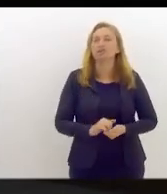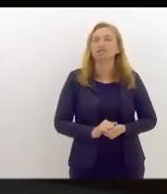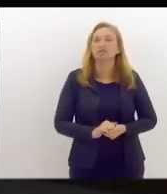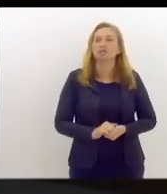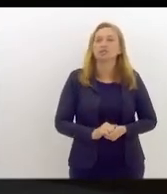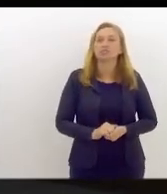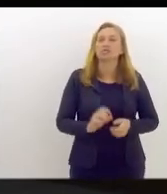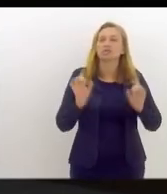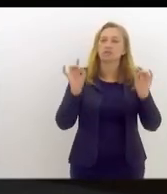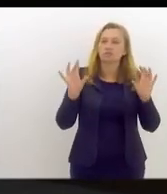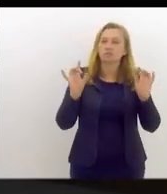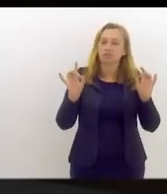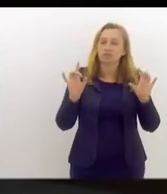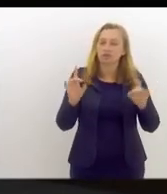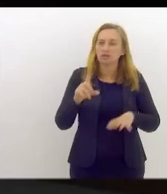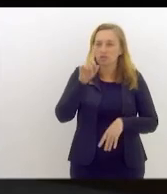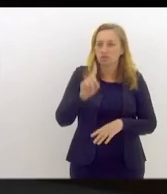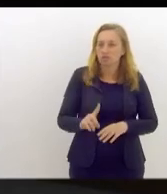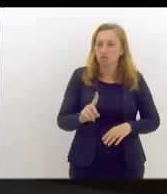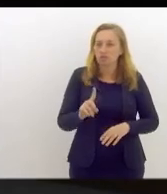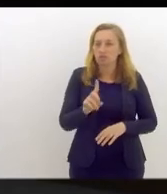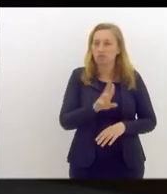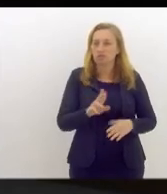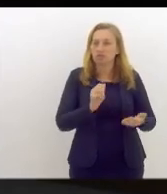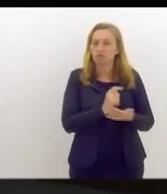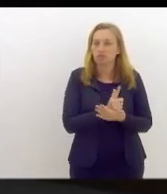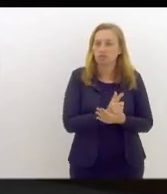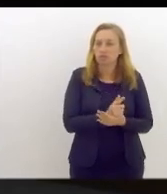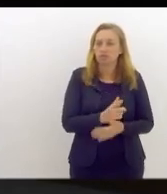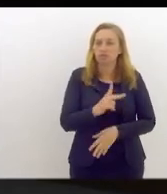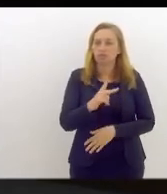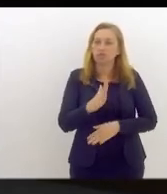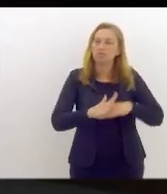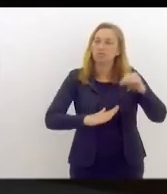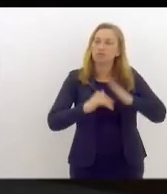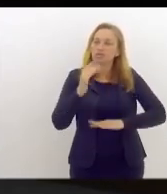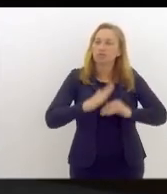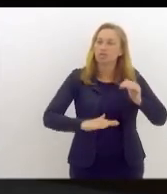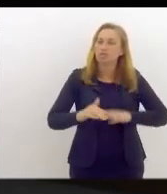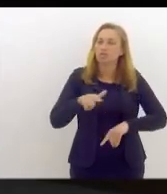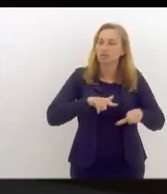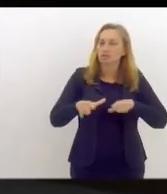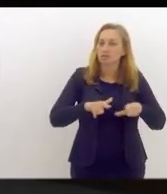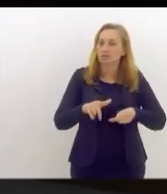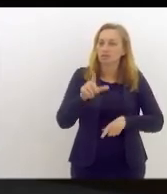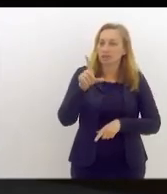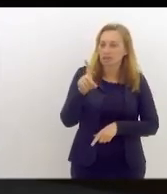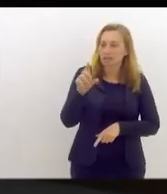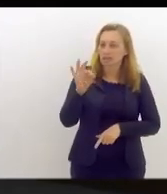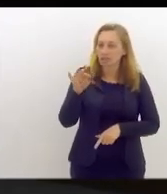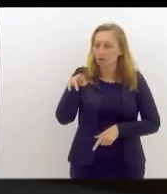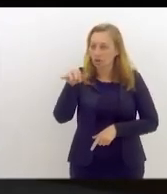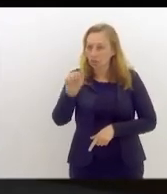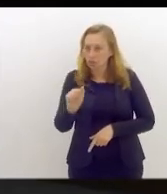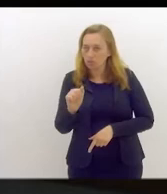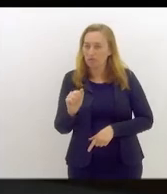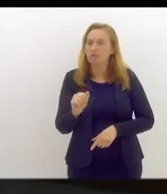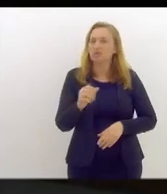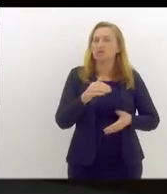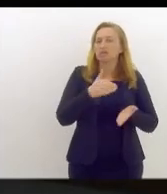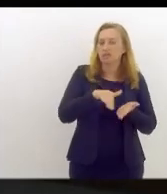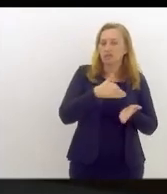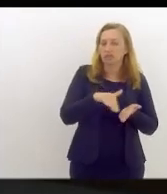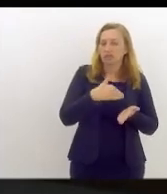especialização em Direito do Consumidor profissionalmente além de ter trabalhado como datilógrafo e secretário executivo